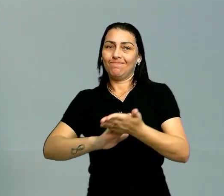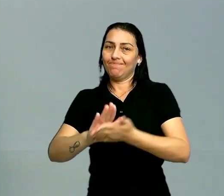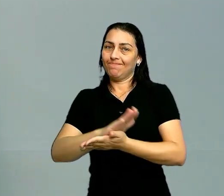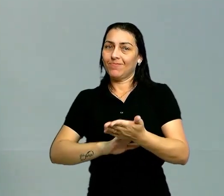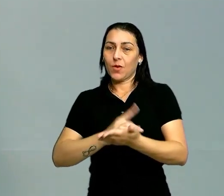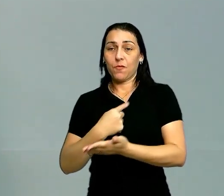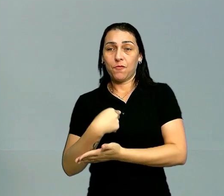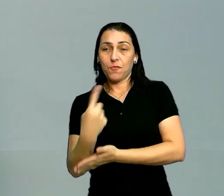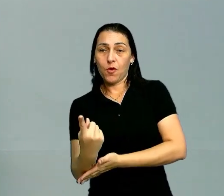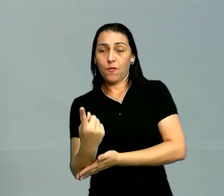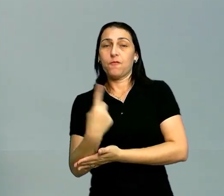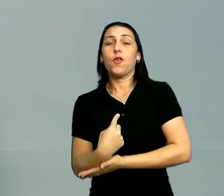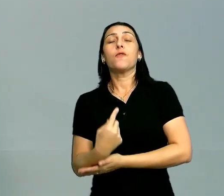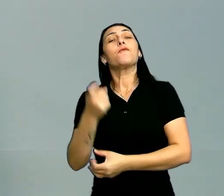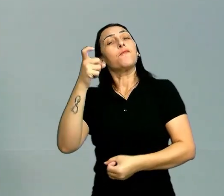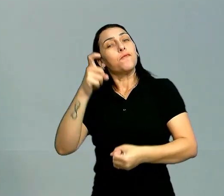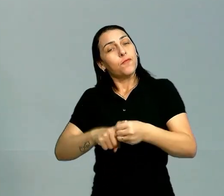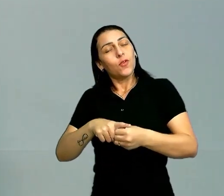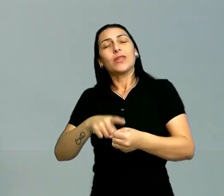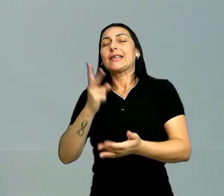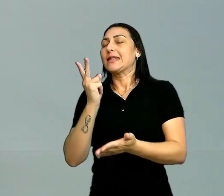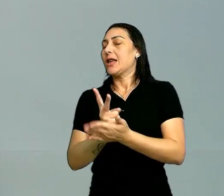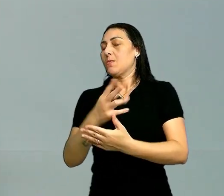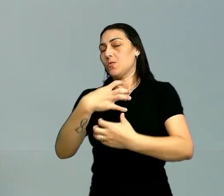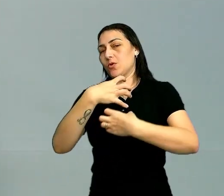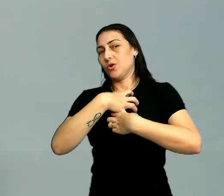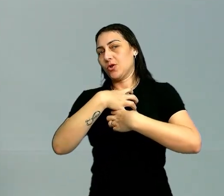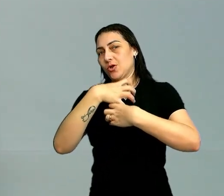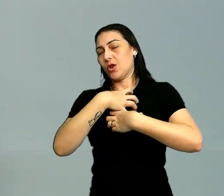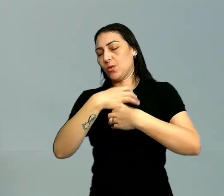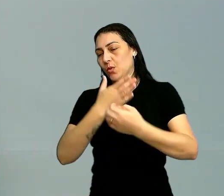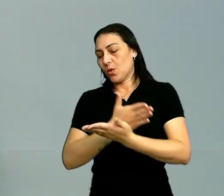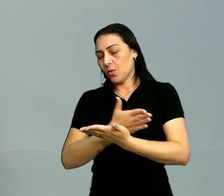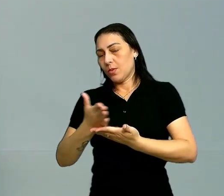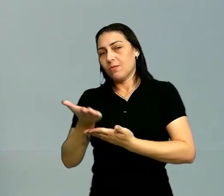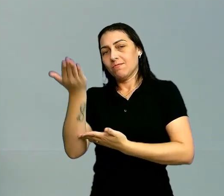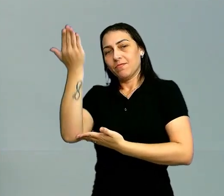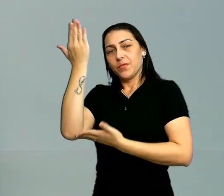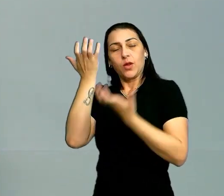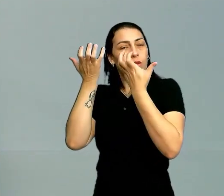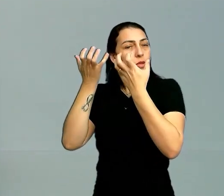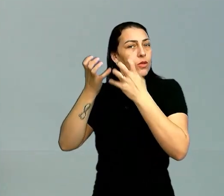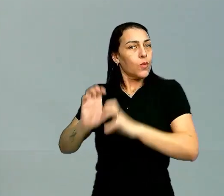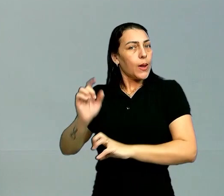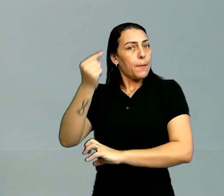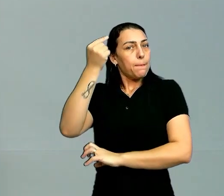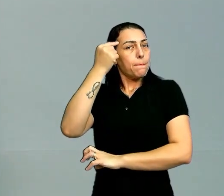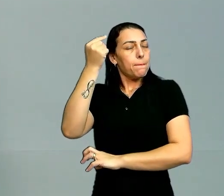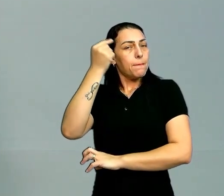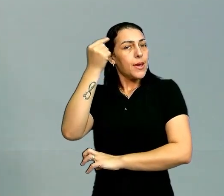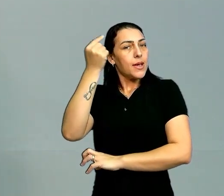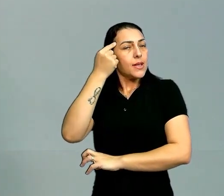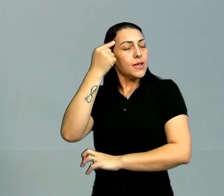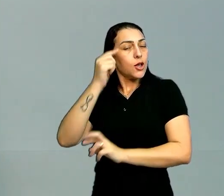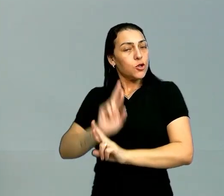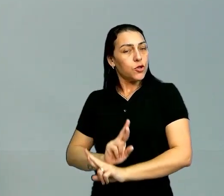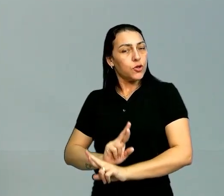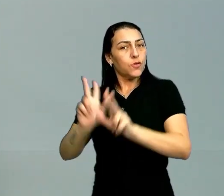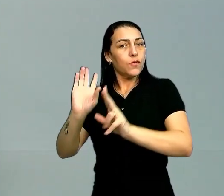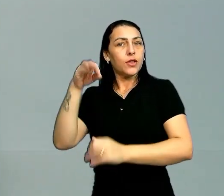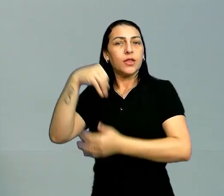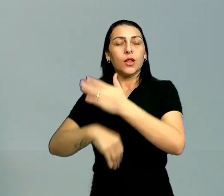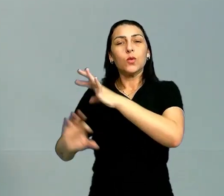não foi, ele retorna àquele seu jeito inicial, de não querer pensar as coisas